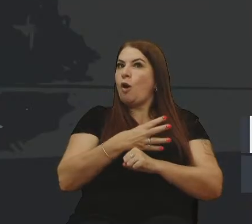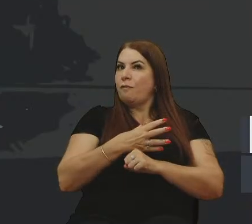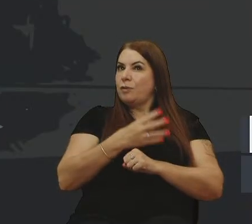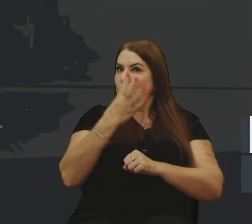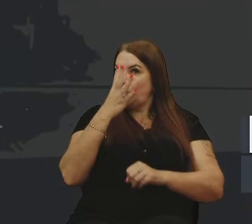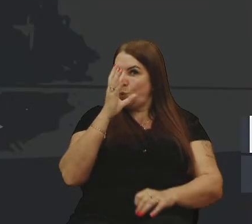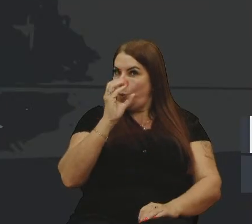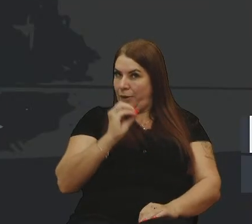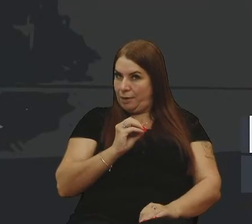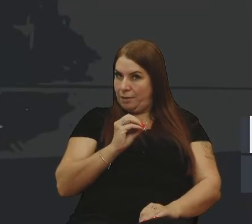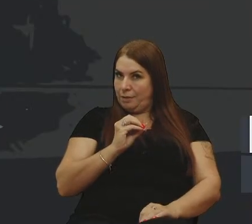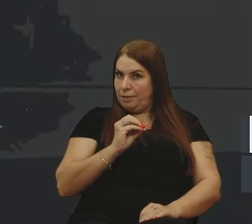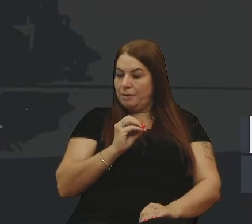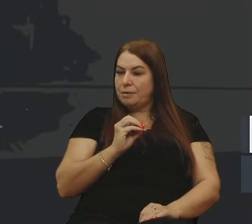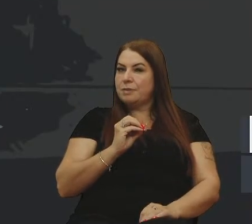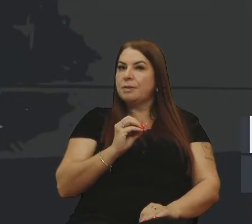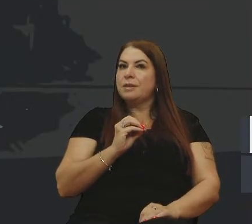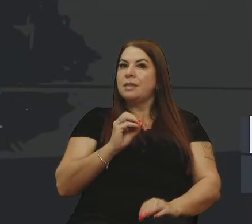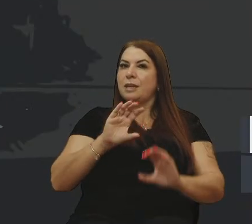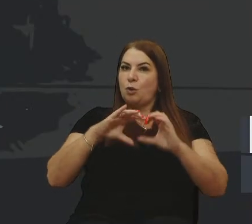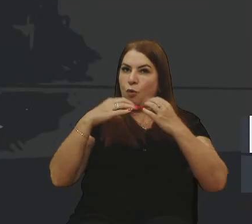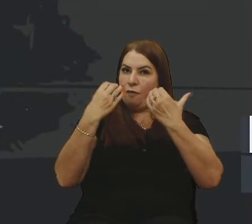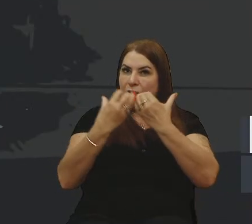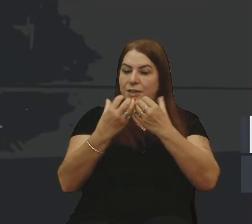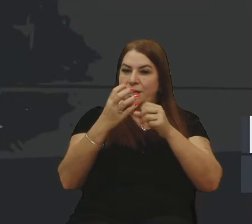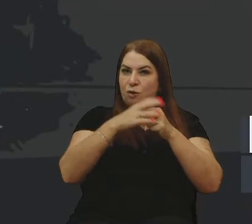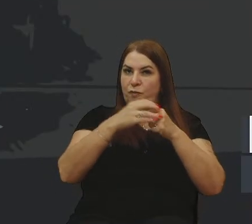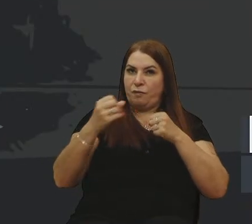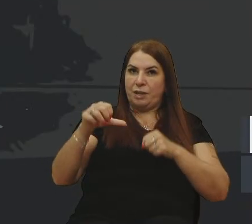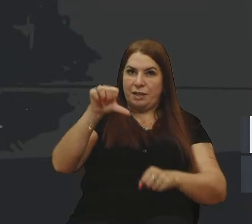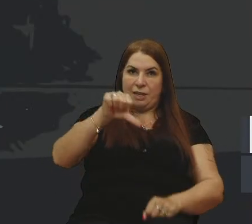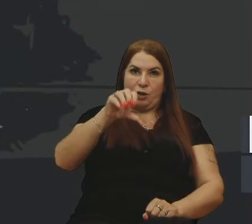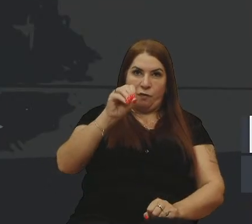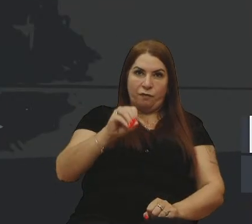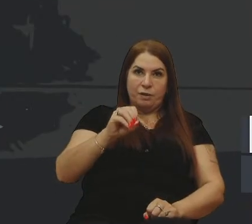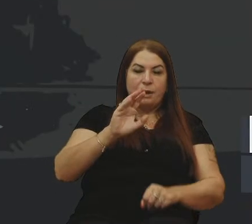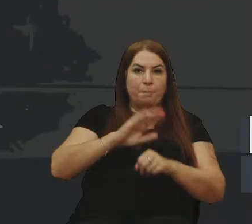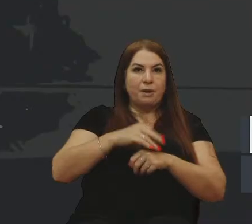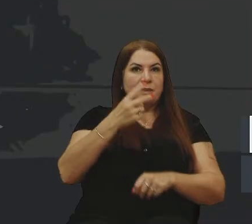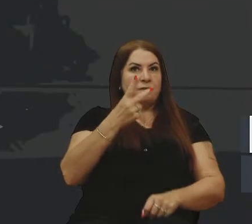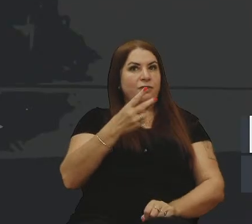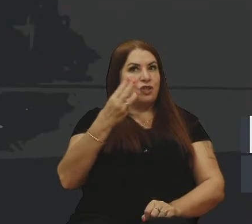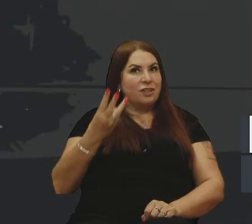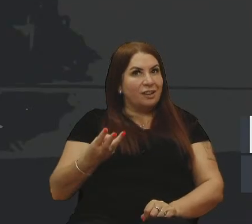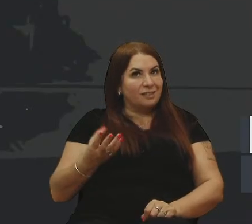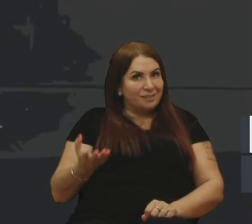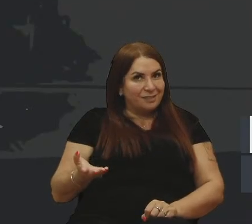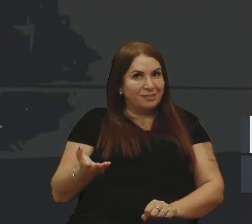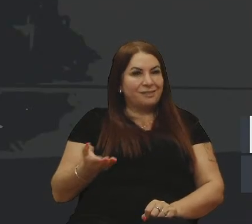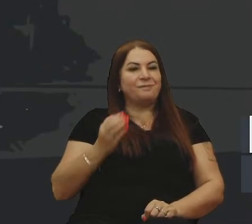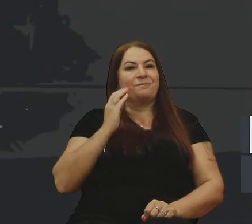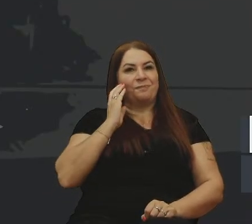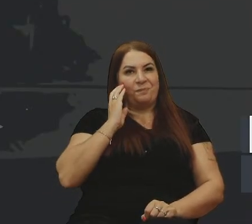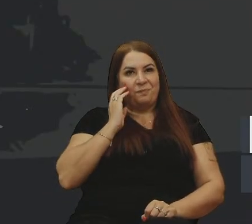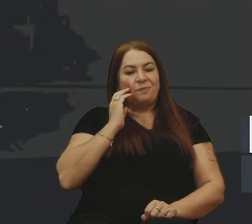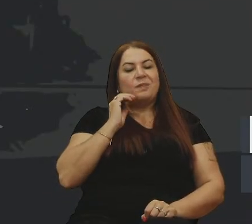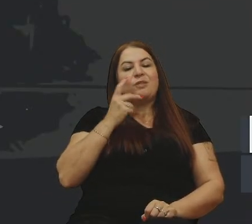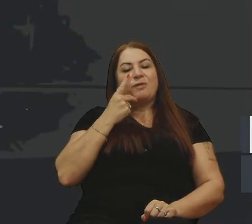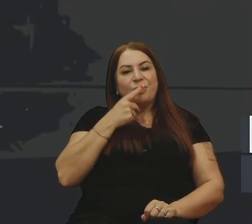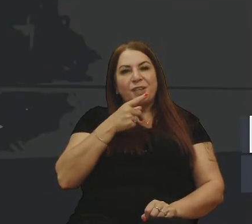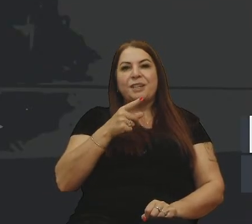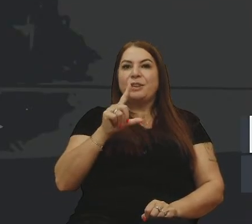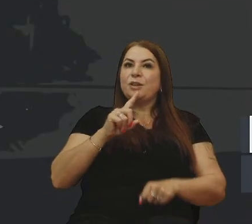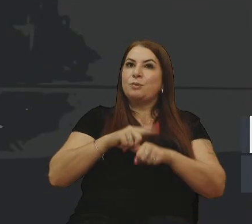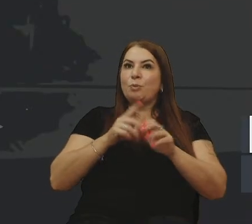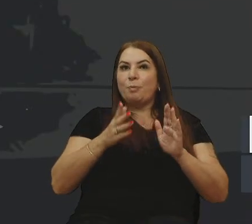40. E na convenção de franqueados dele, que ele tem 90 franqueados, ele vendeu mais 23. Aí é o que eu disse para vocês, daí nesse